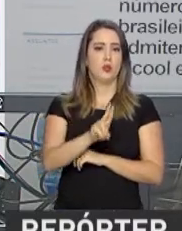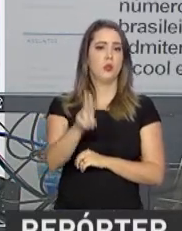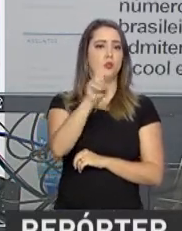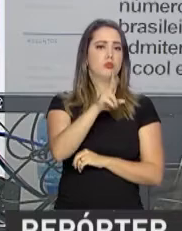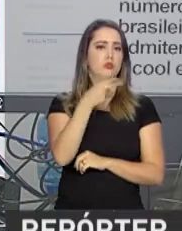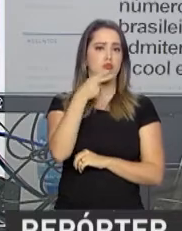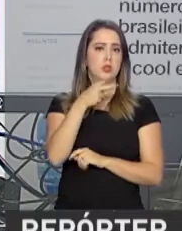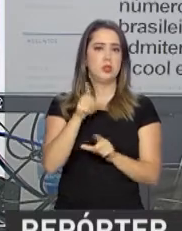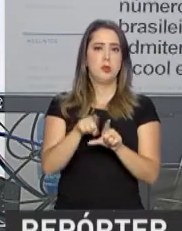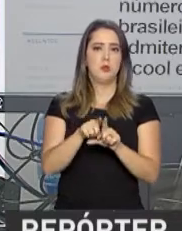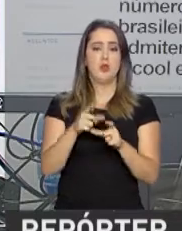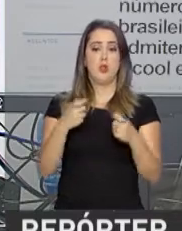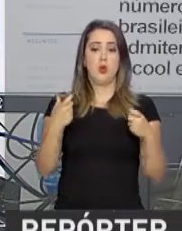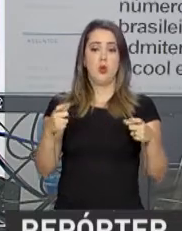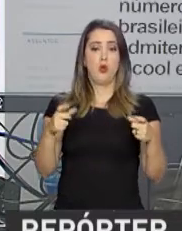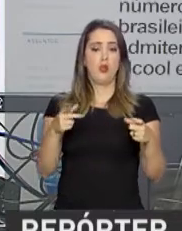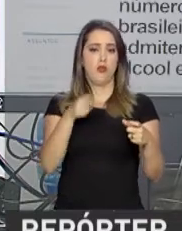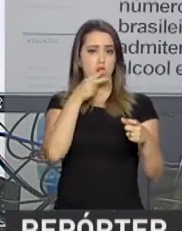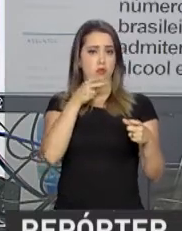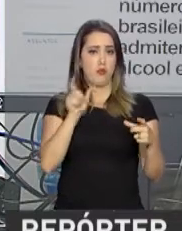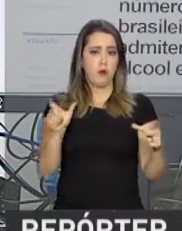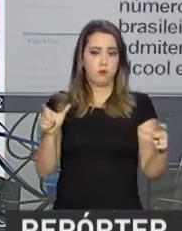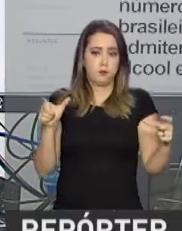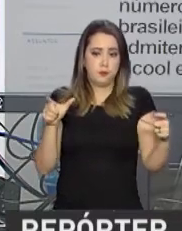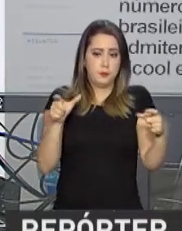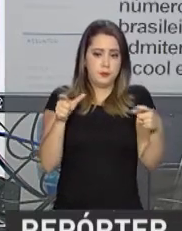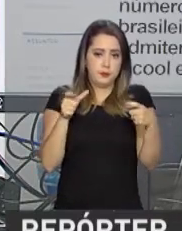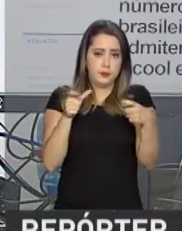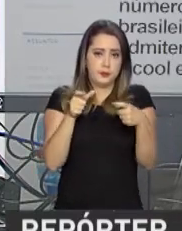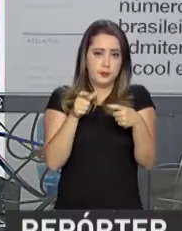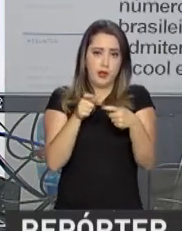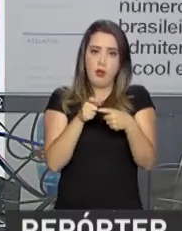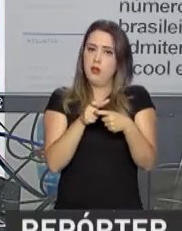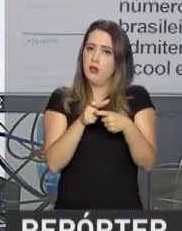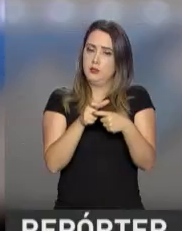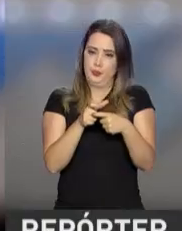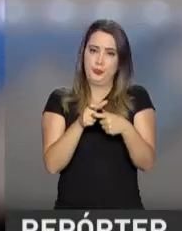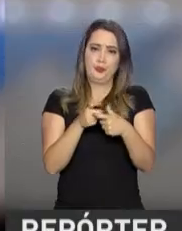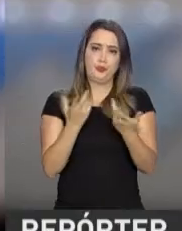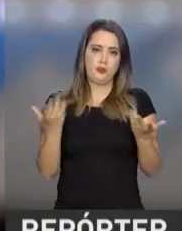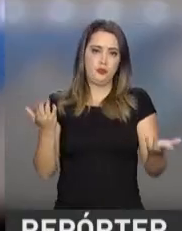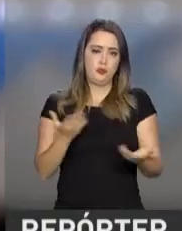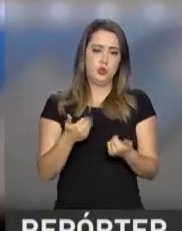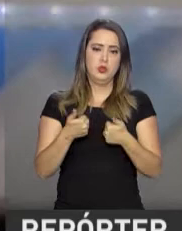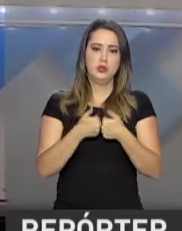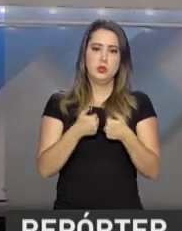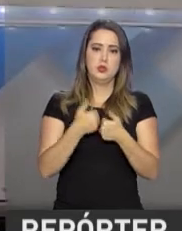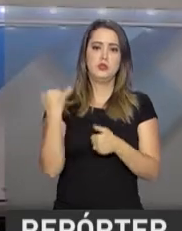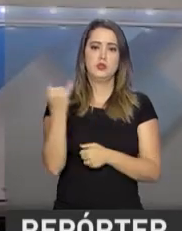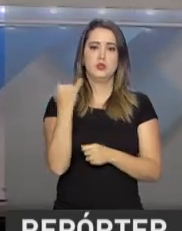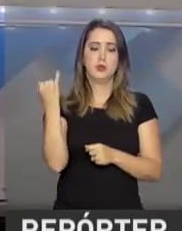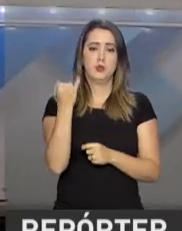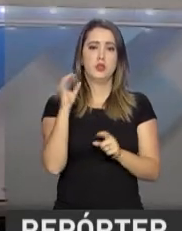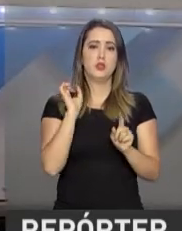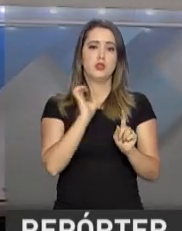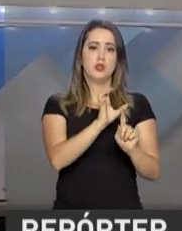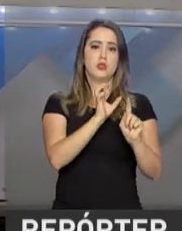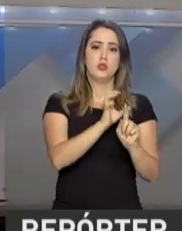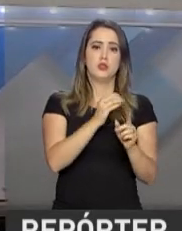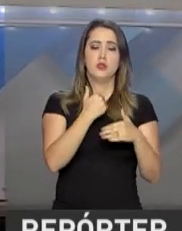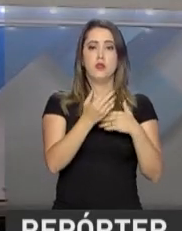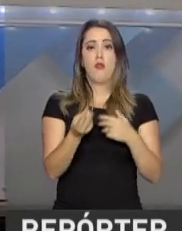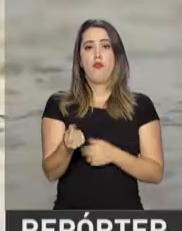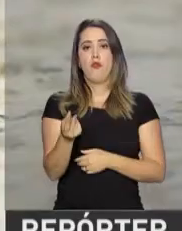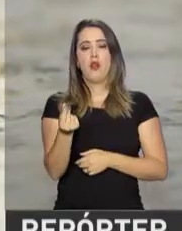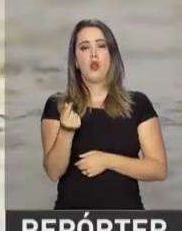fumantes está e recentemente né o impacto importante foi causado pelo aumento do